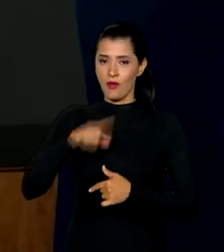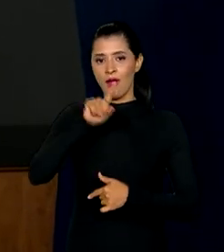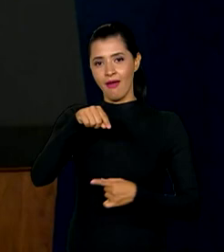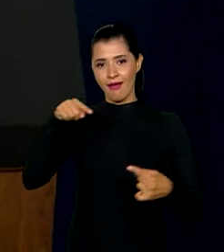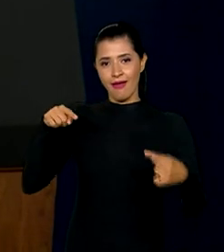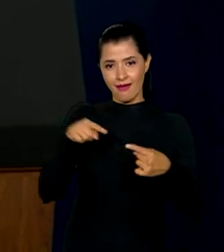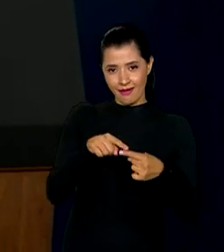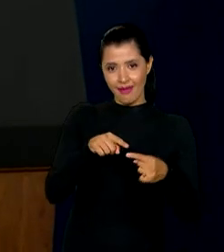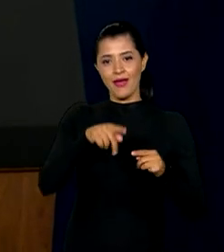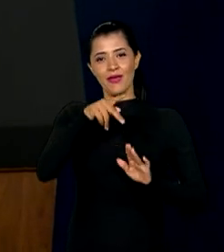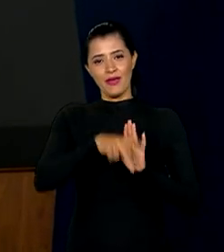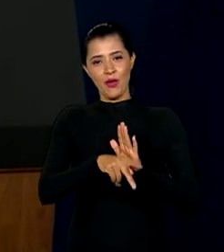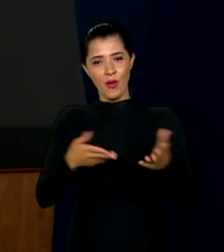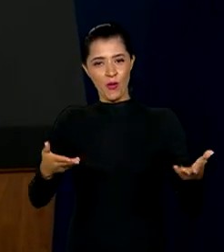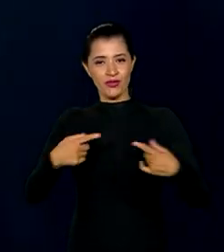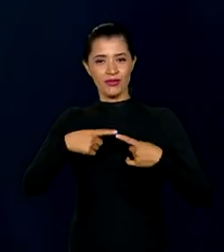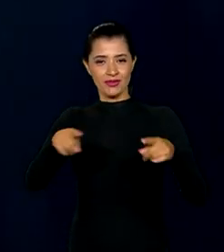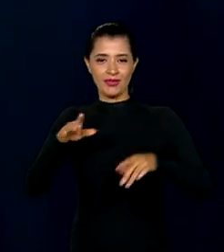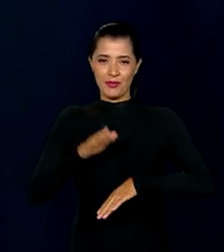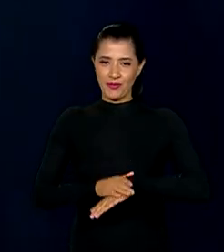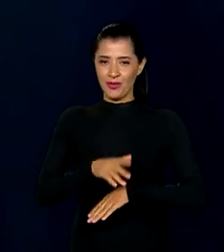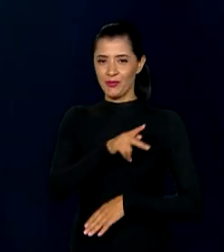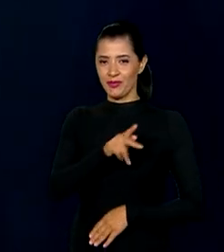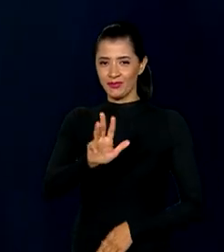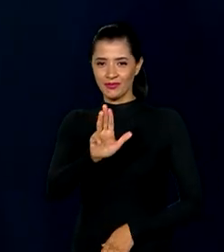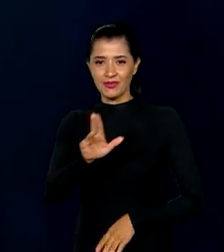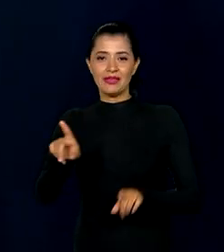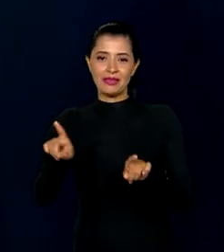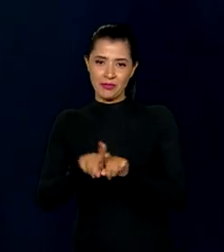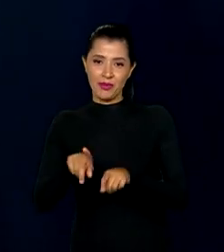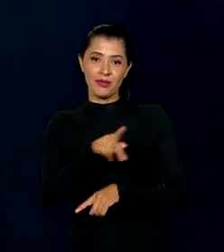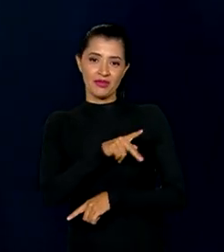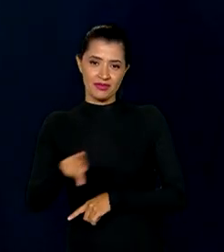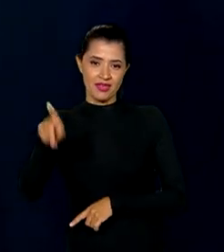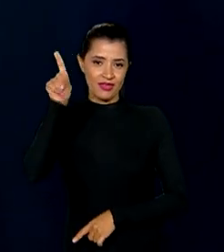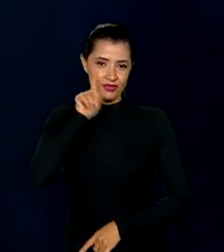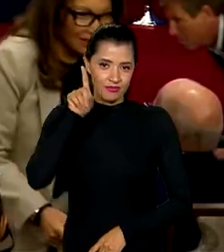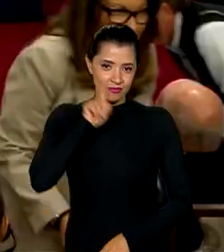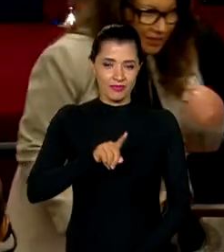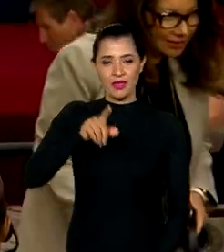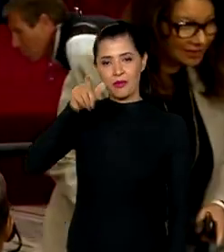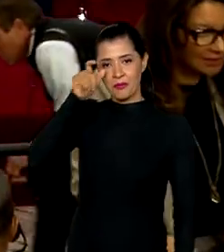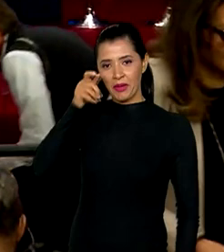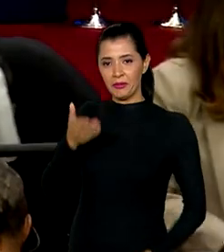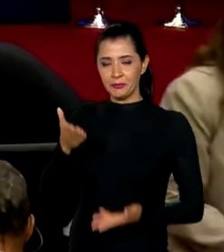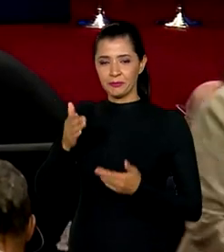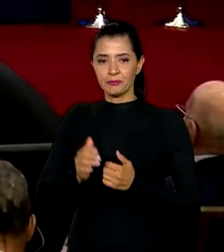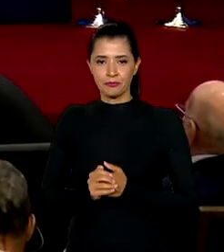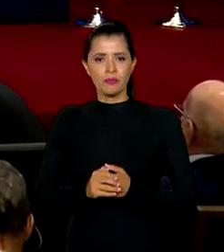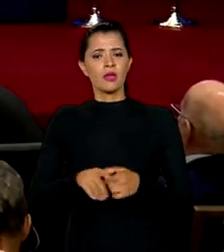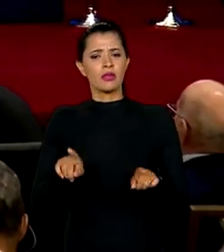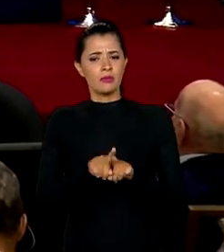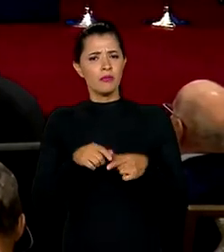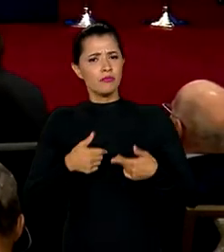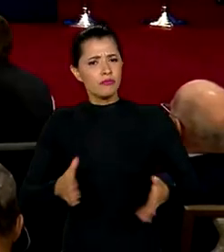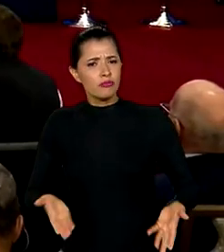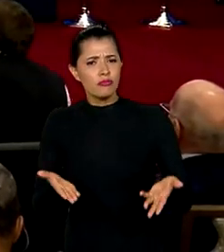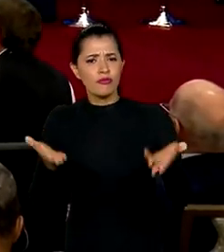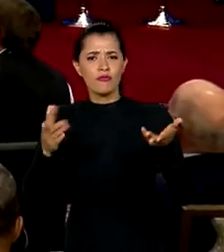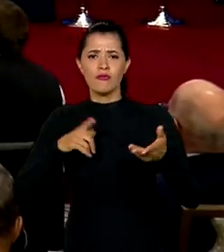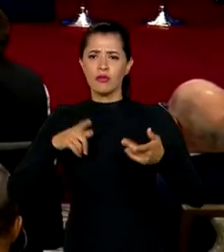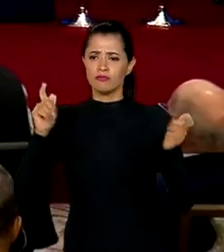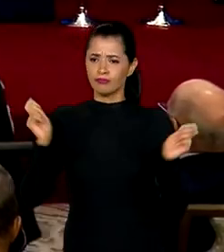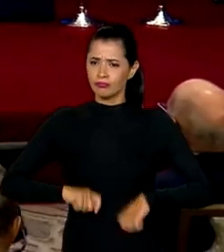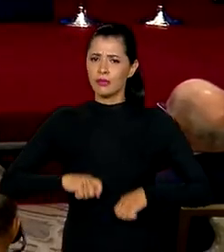da iniciativa lançada pelo presidente Lula e o presidente dos Estados Unidos, Joe Biden. Além de promover condições decentes no